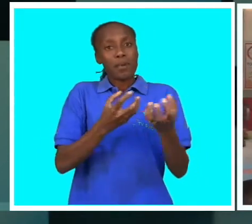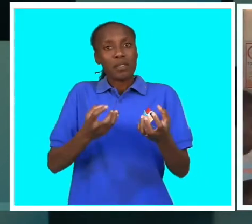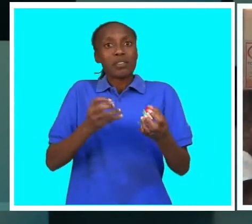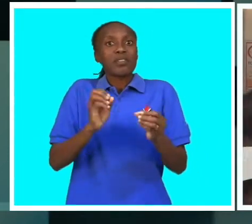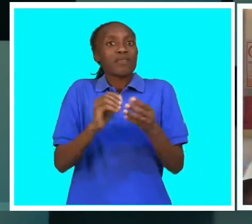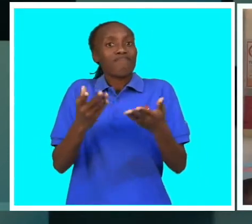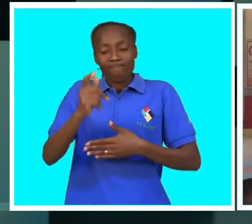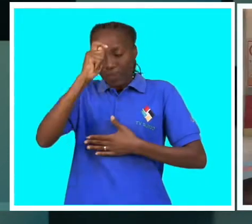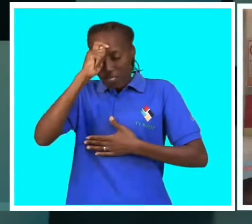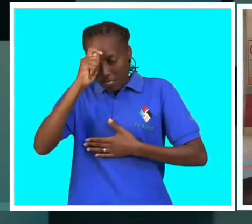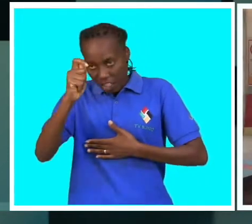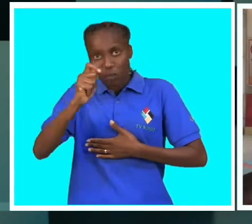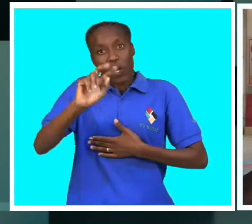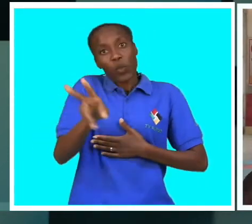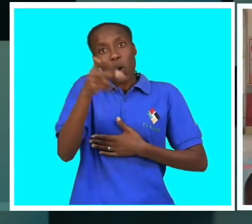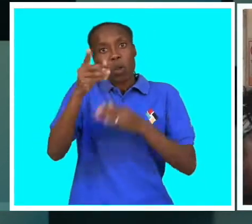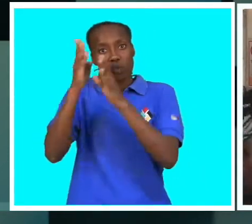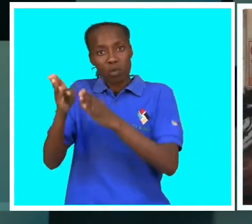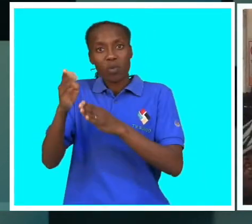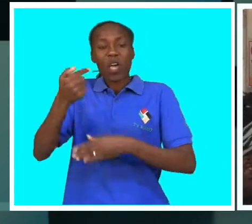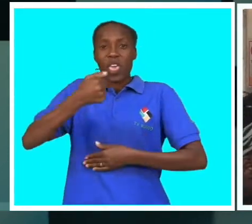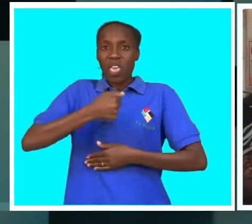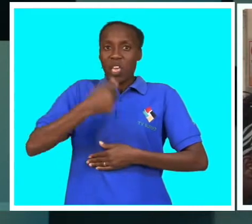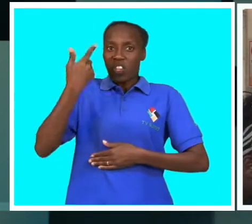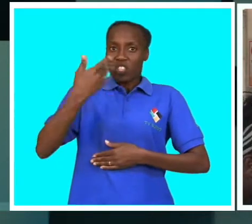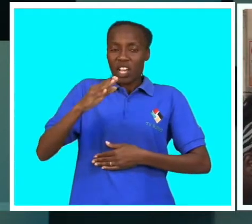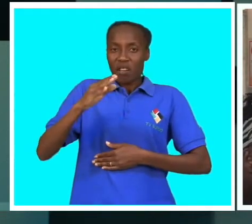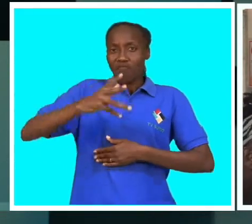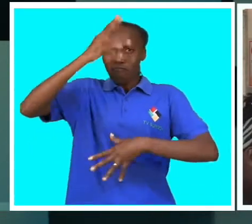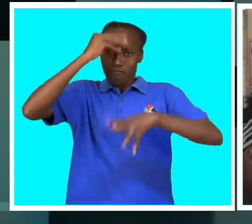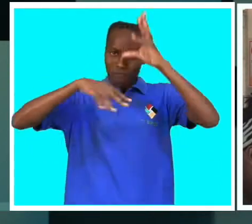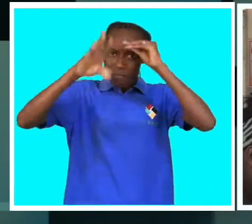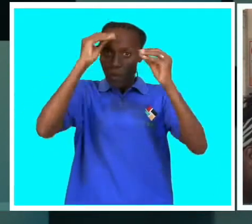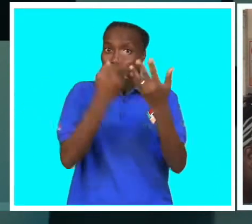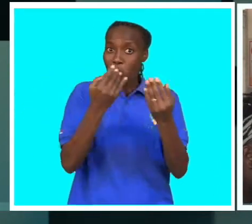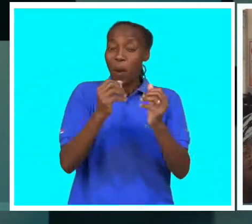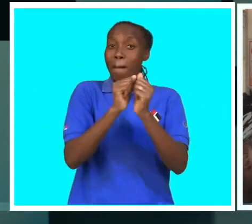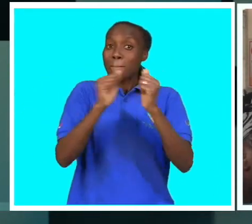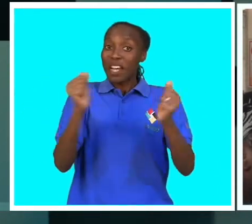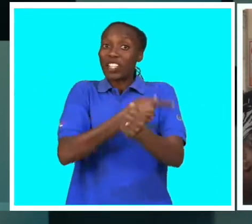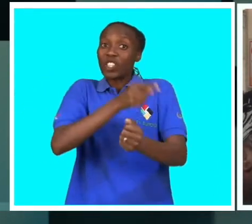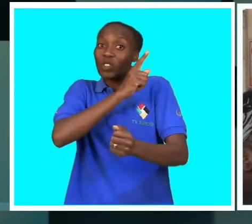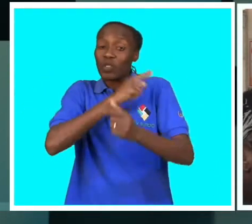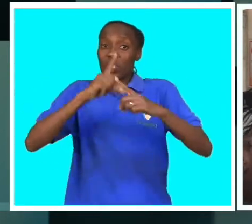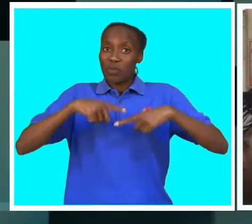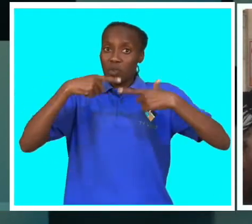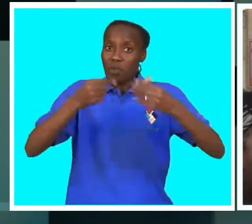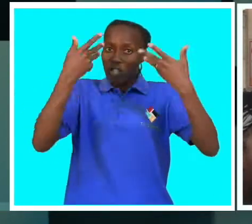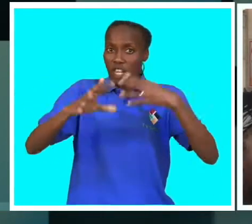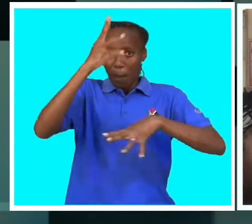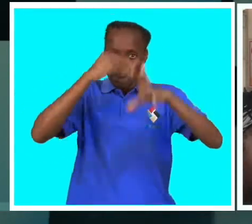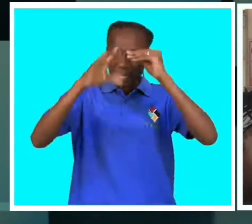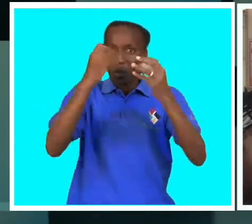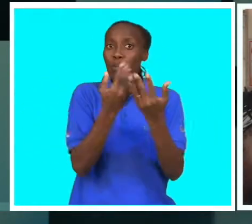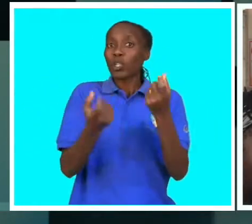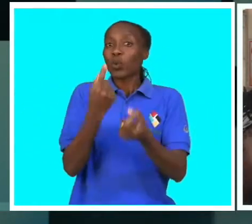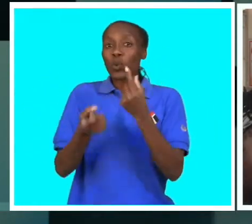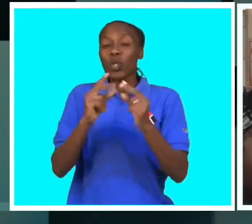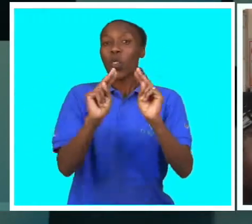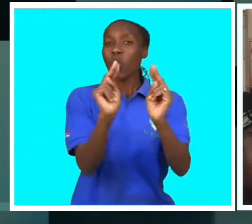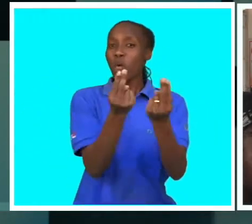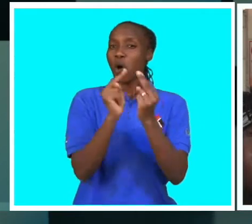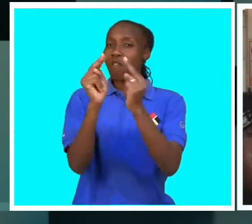respeito ao próximo. Saí de lá com muita inteligência, com muita força de vontade, porque pude aprender muitas